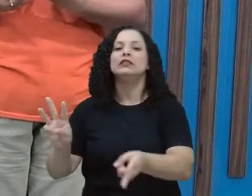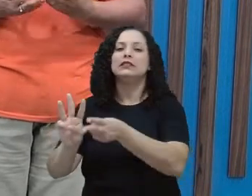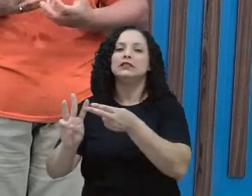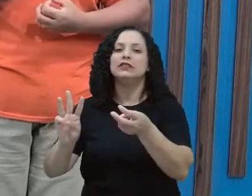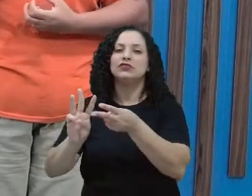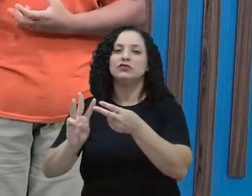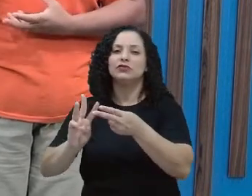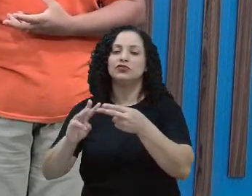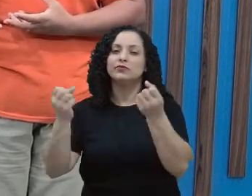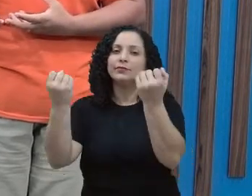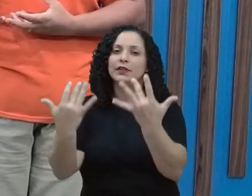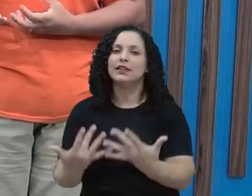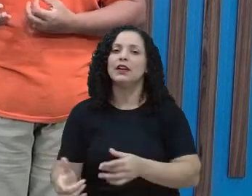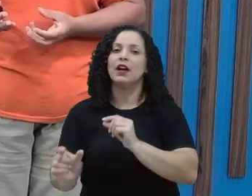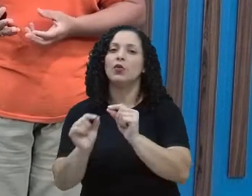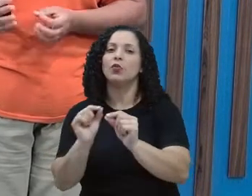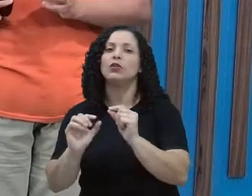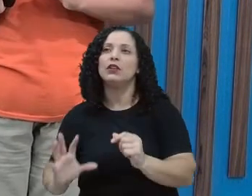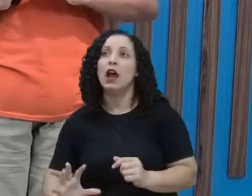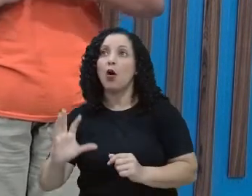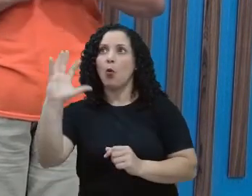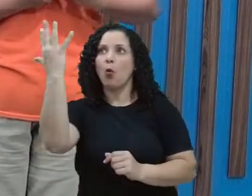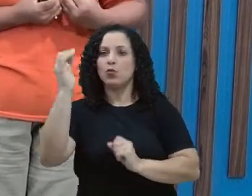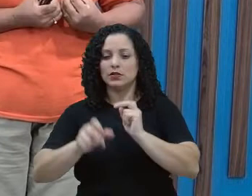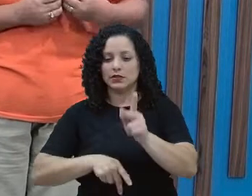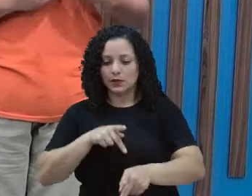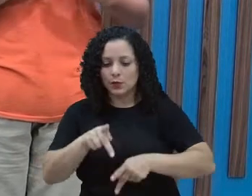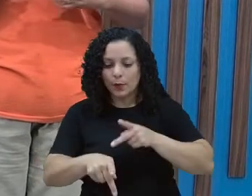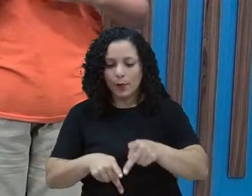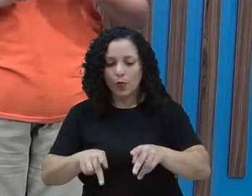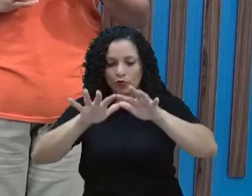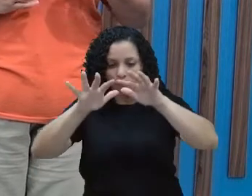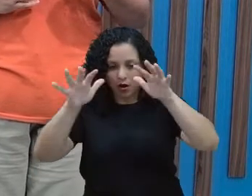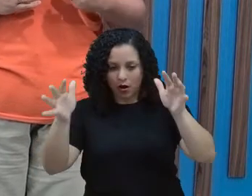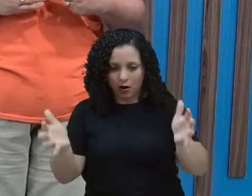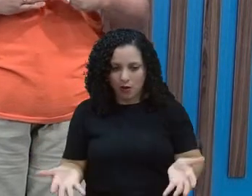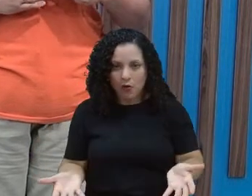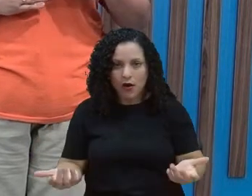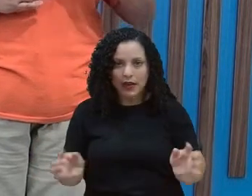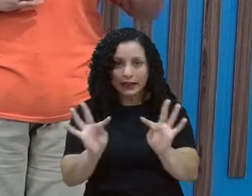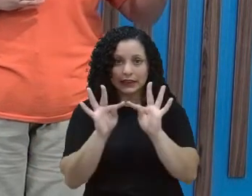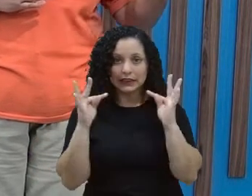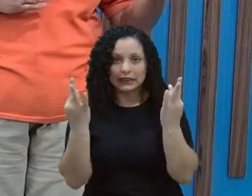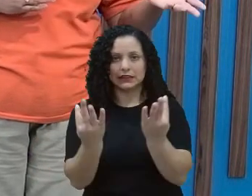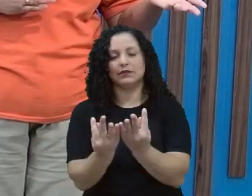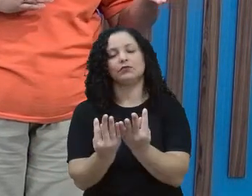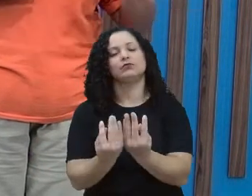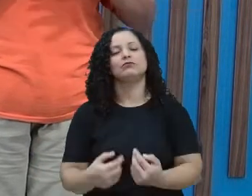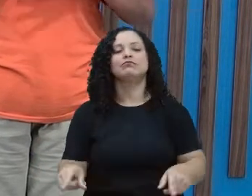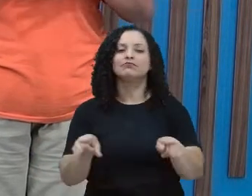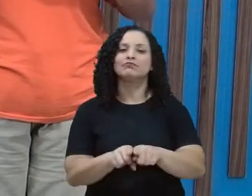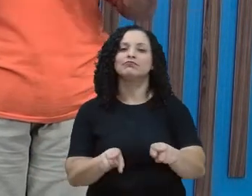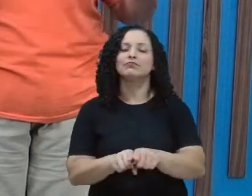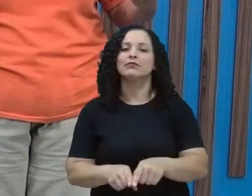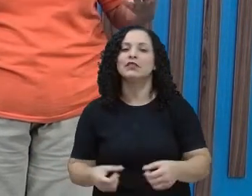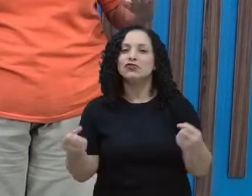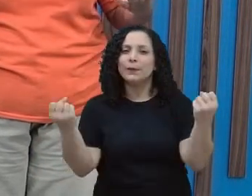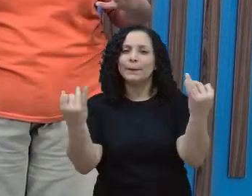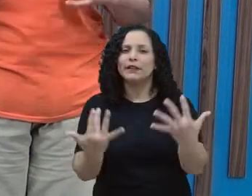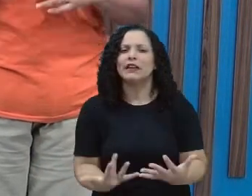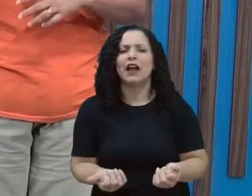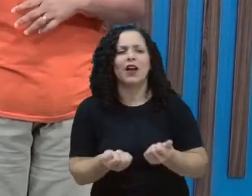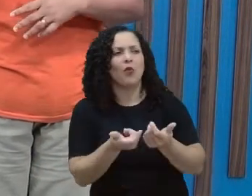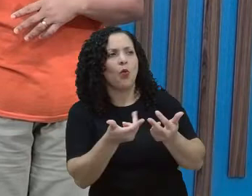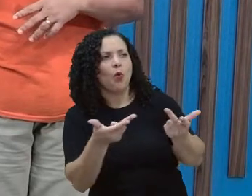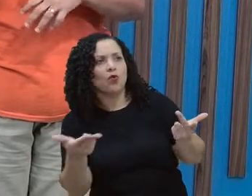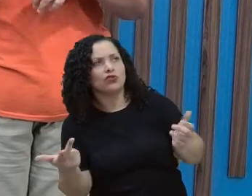as histórias que acontecem na tribo, ou então elas podem, assim, explicar acontecimentos